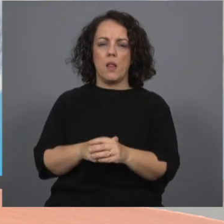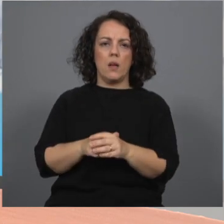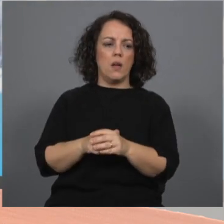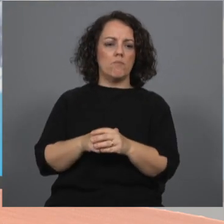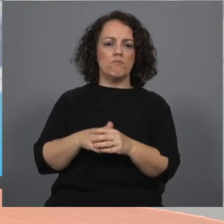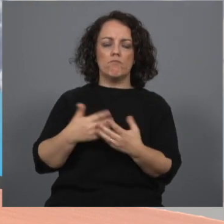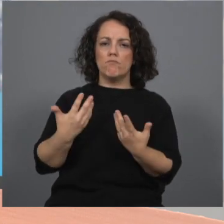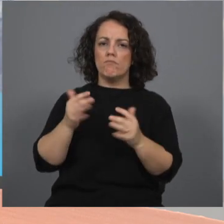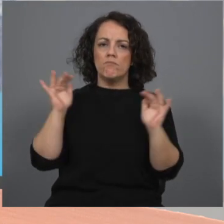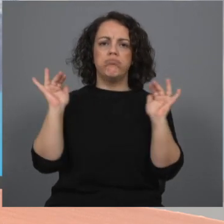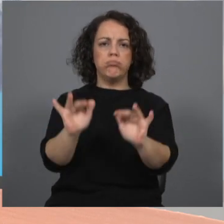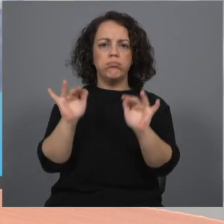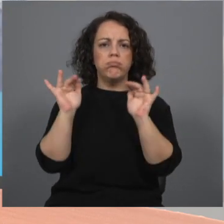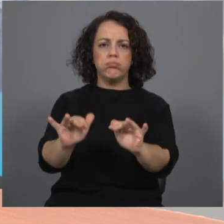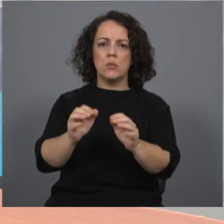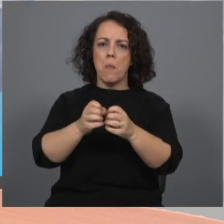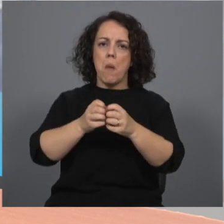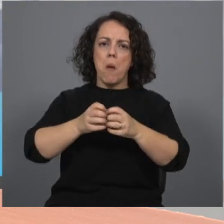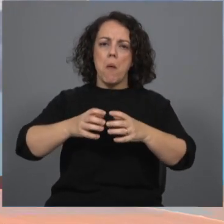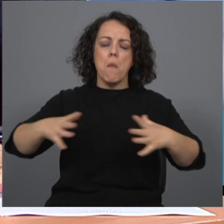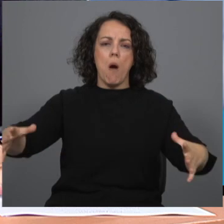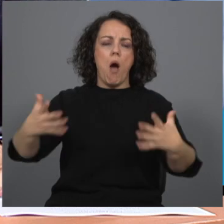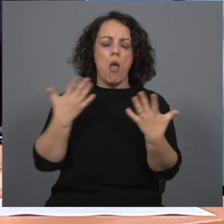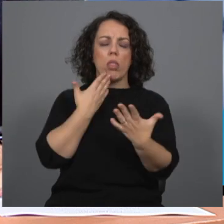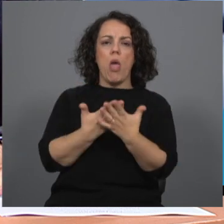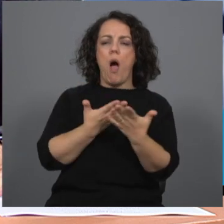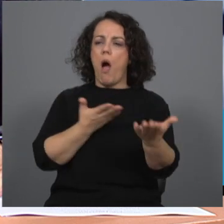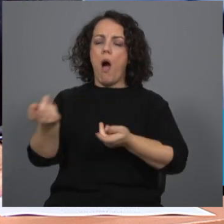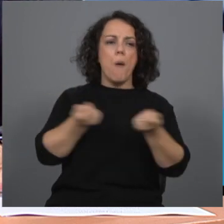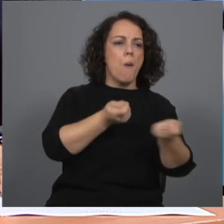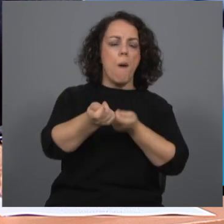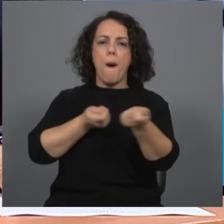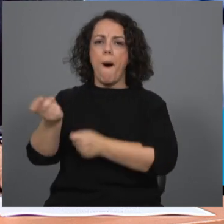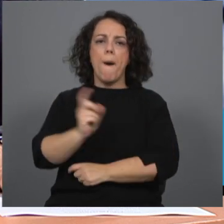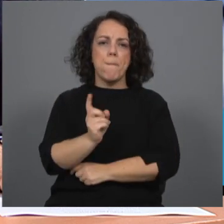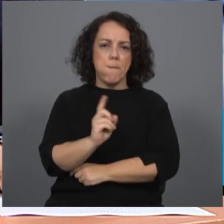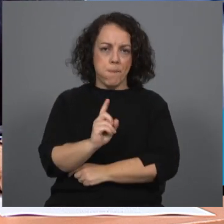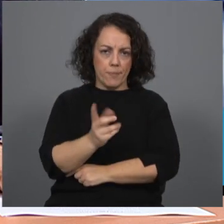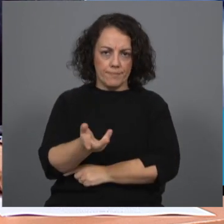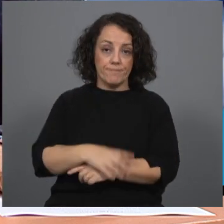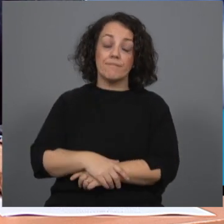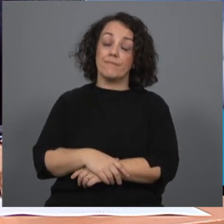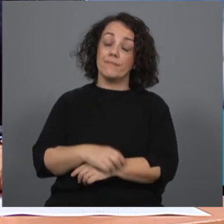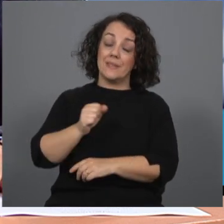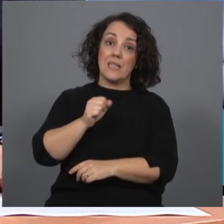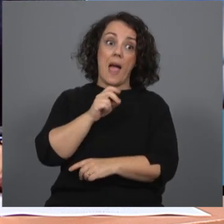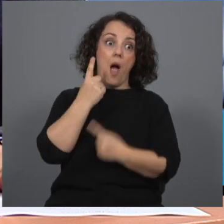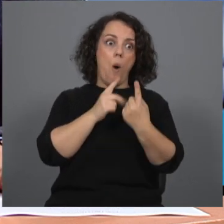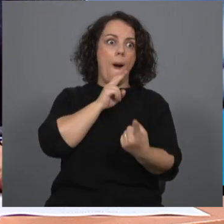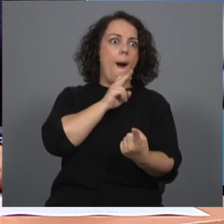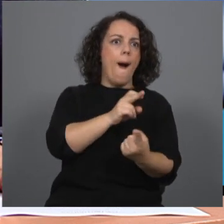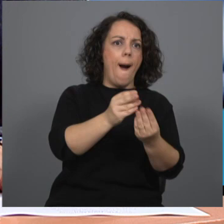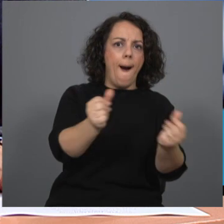enorme de afluência de doentes, que torna impossível as respostas eficazes. Ou pelo menos muito difícil, não é? E isso é um